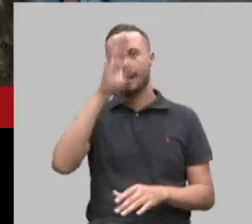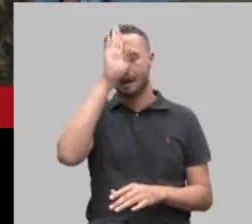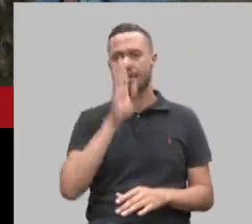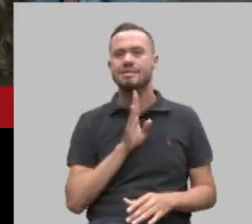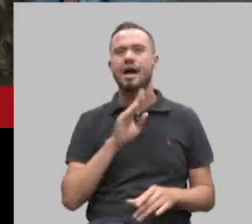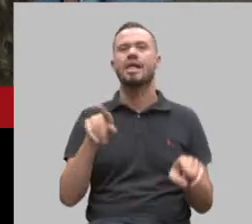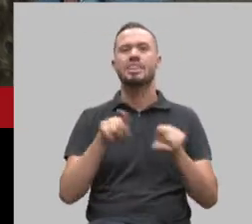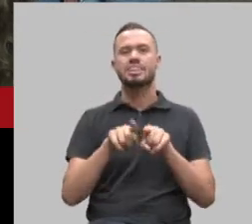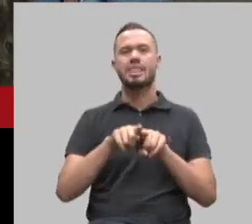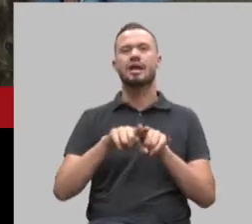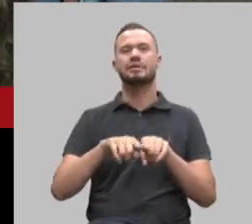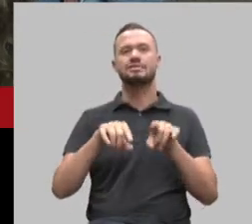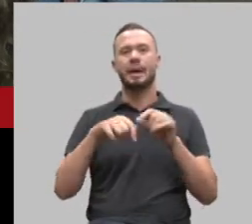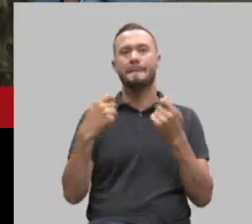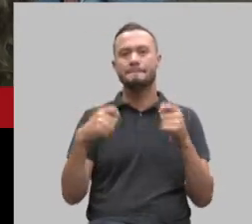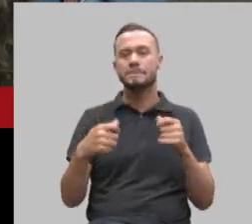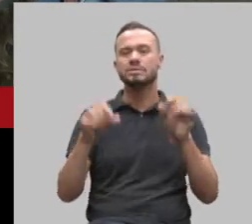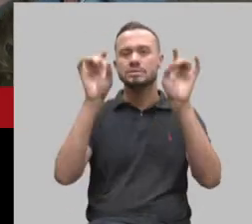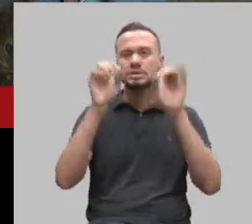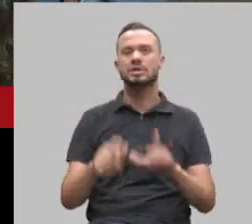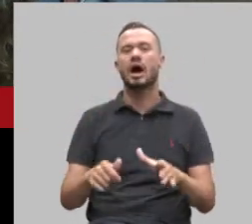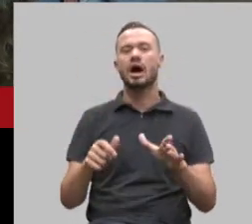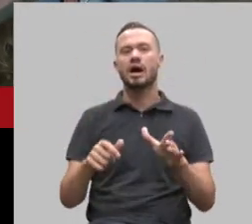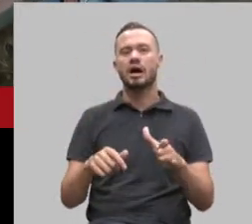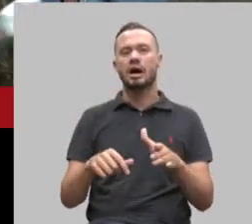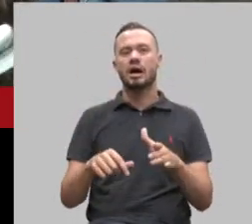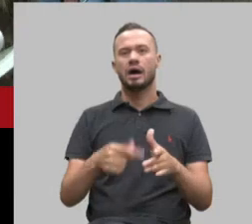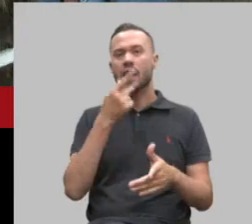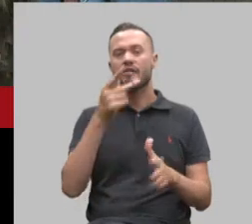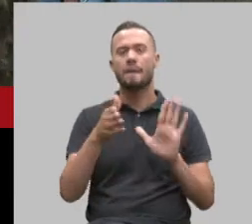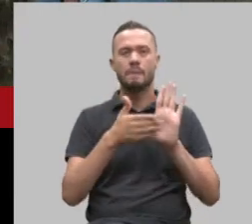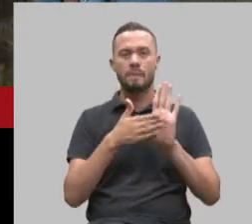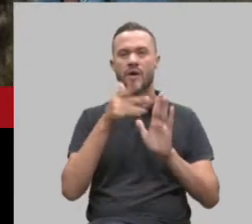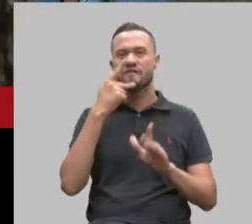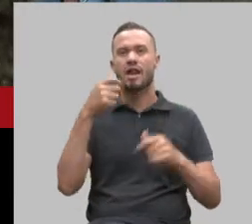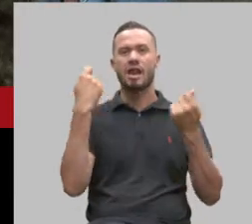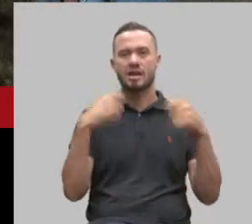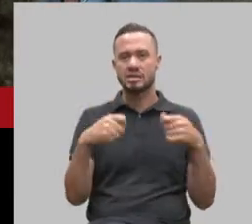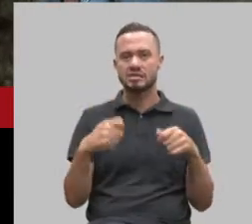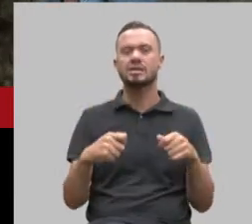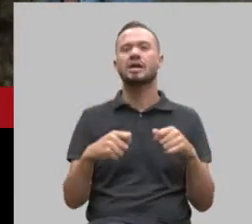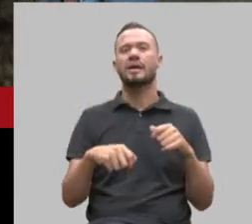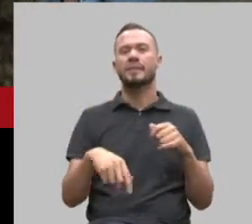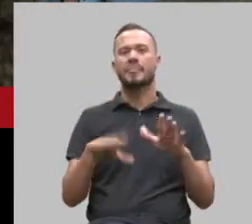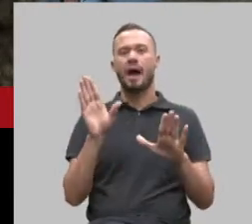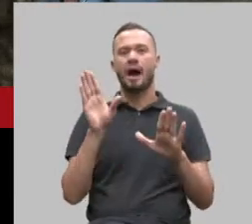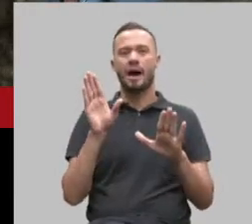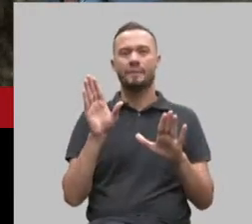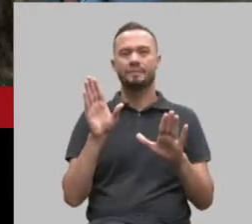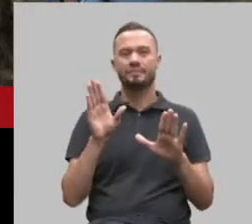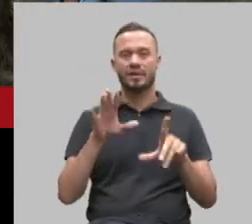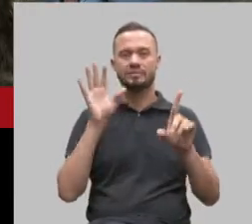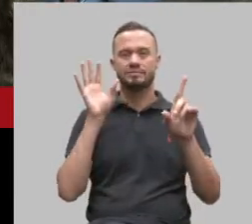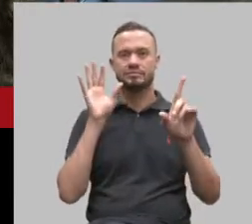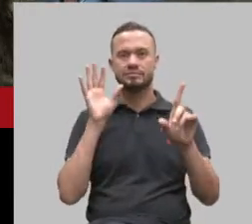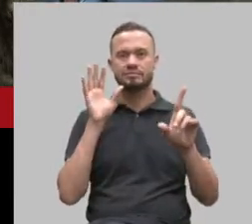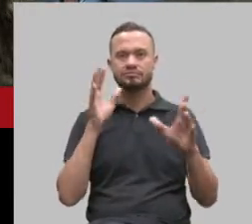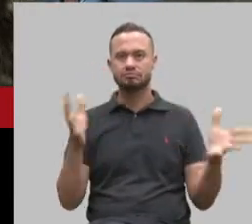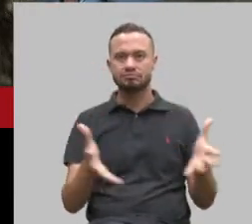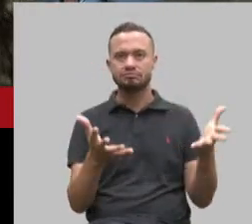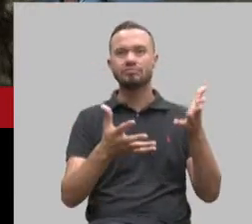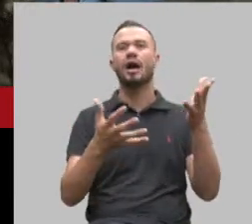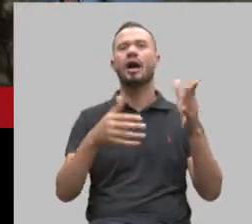especiais que é o que essa proposta fala e necessita a capacitação dos profissionais para alunos eh com